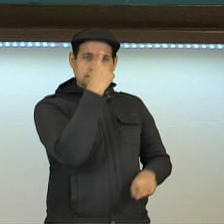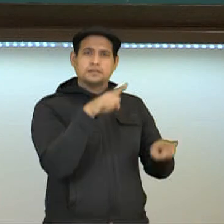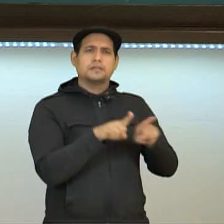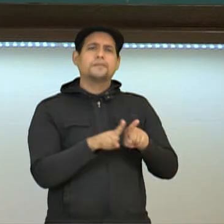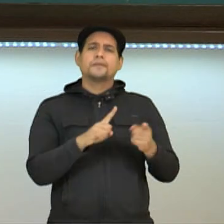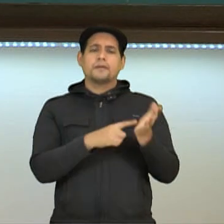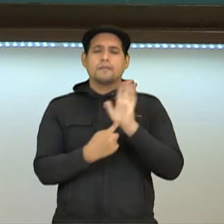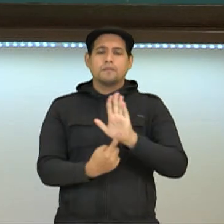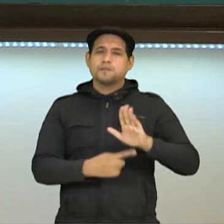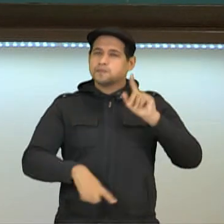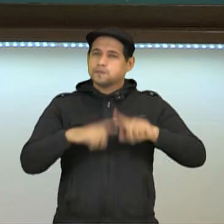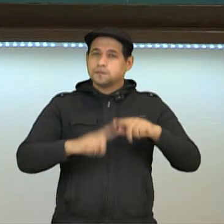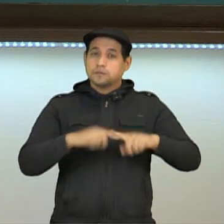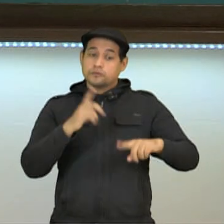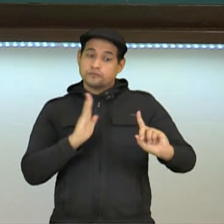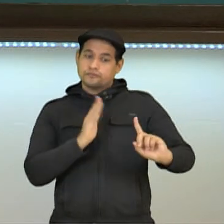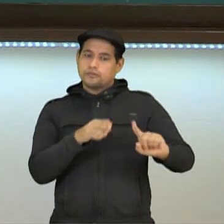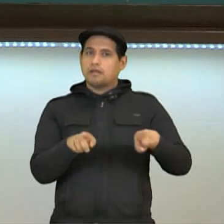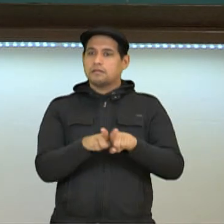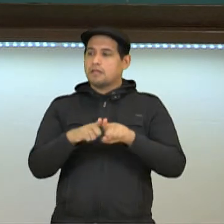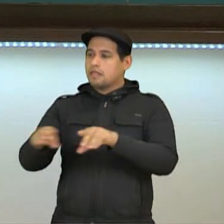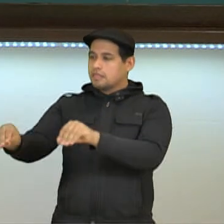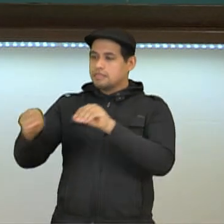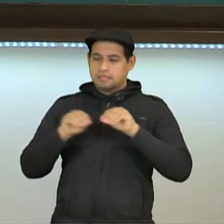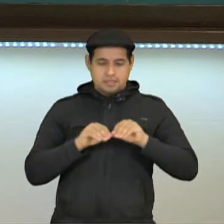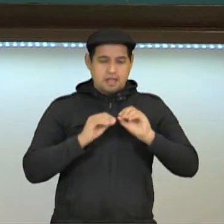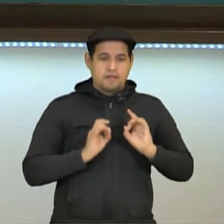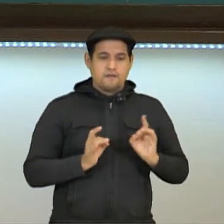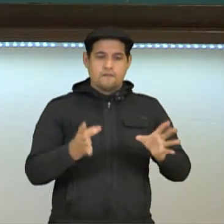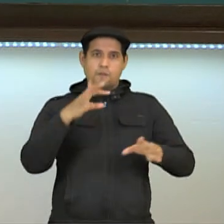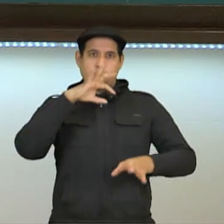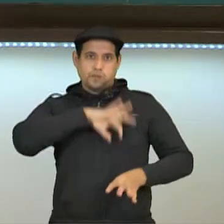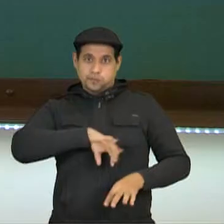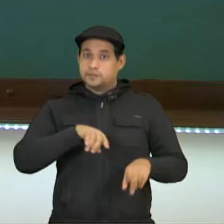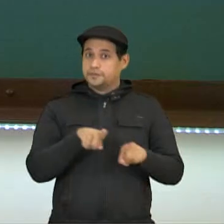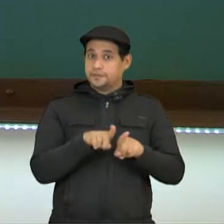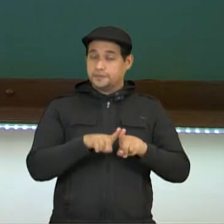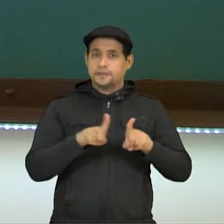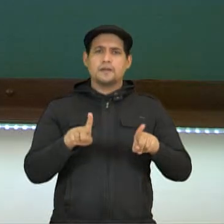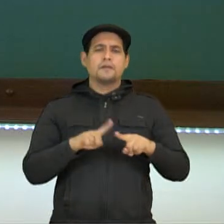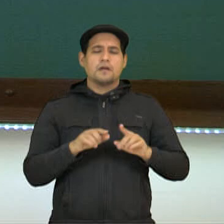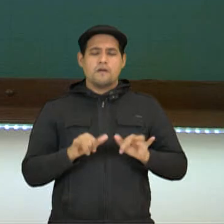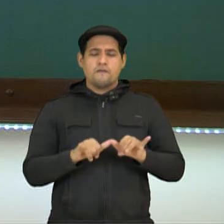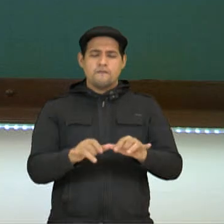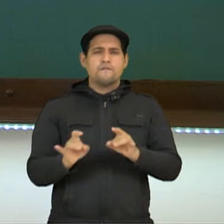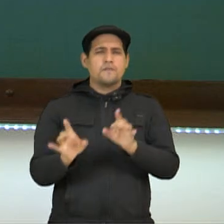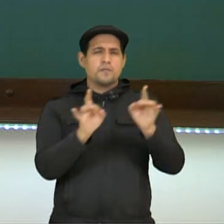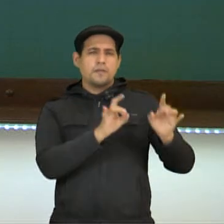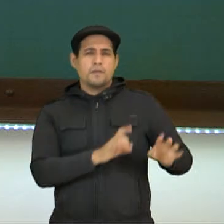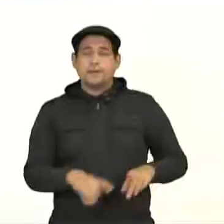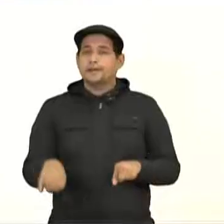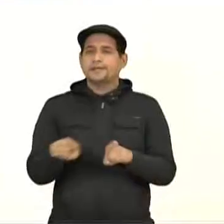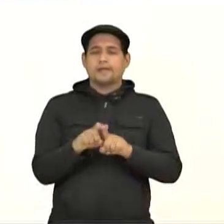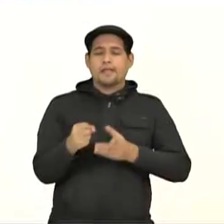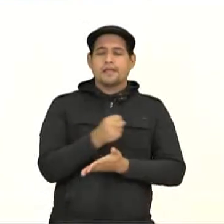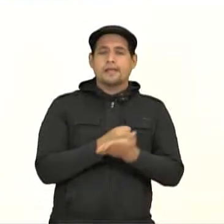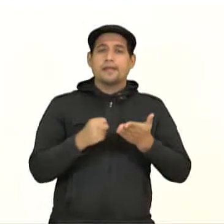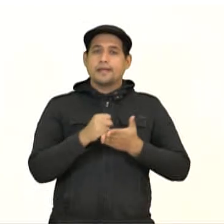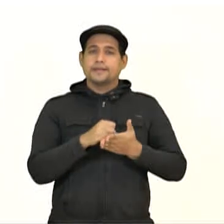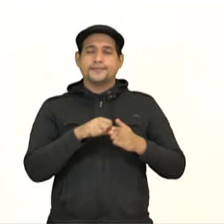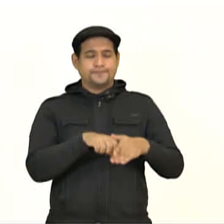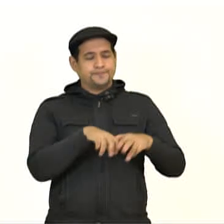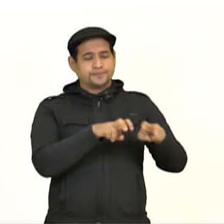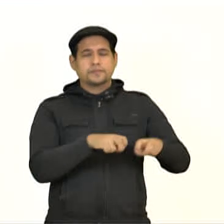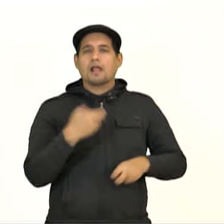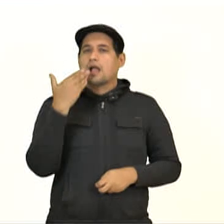para trazer o produto diretamente de lá e assim poder lucrar mais. O mercantilismo de plantagem baseado na produção de